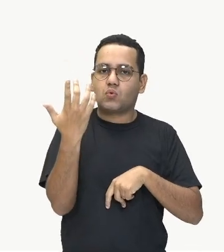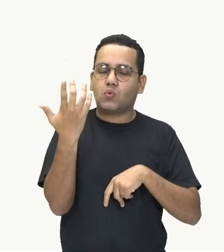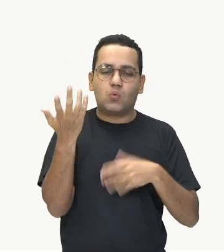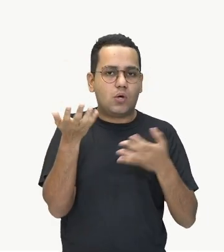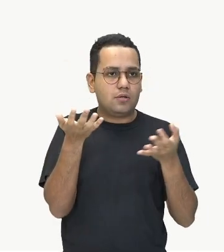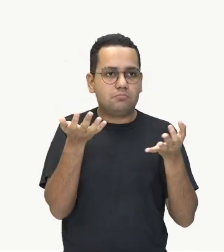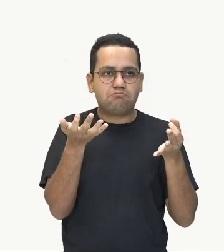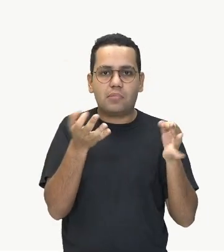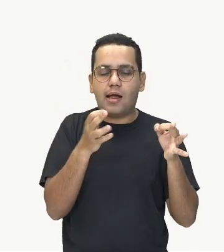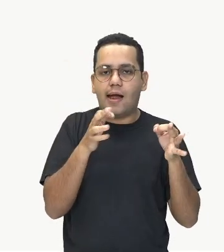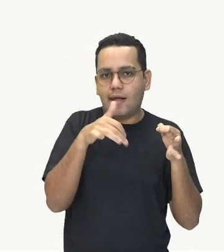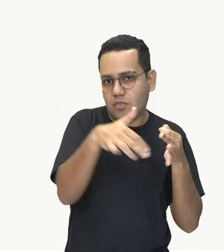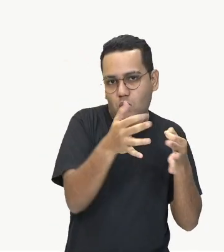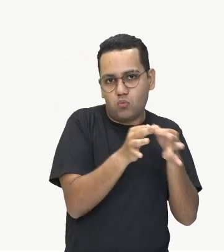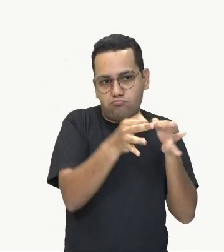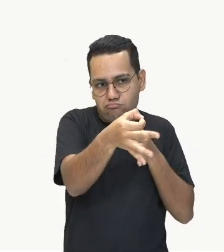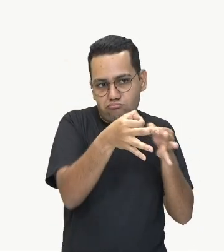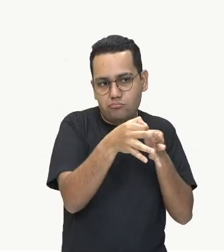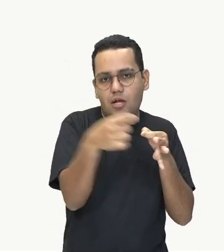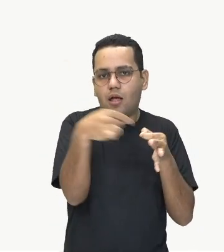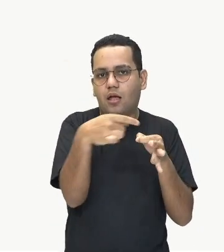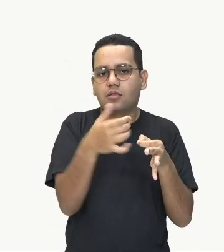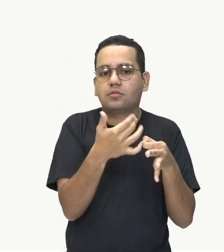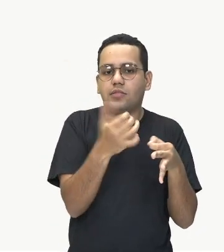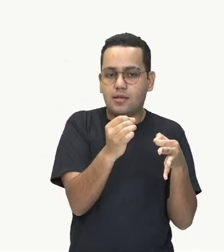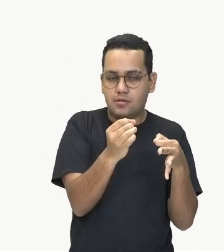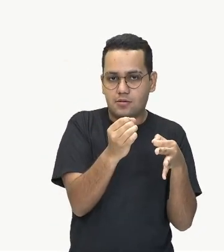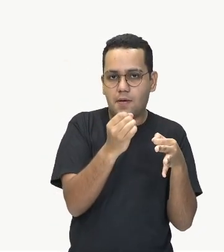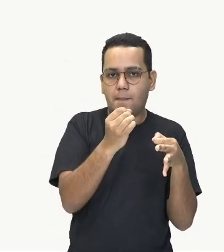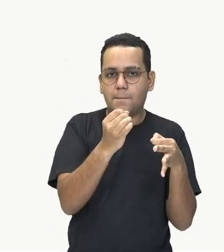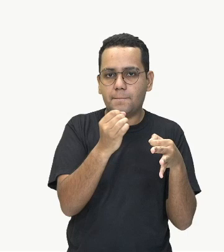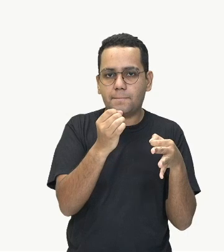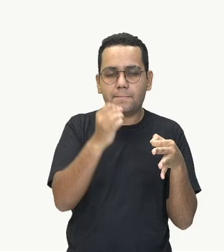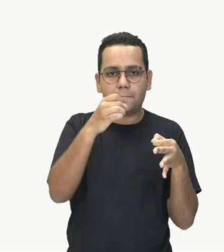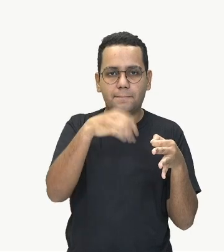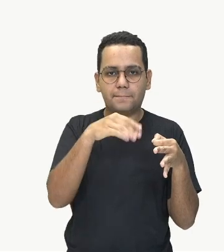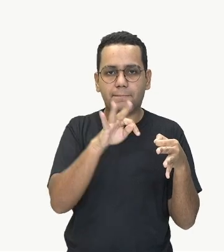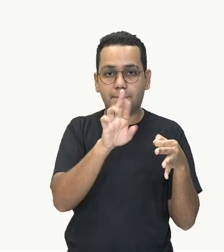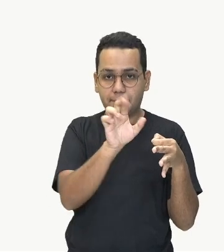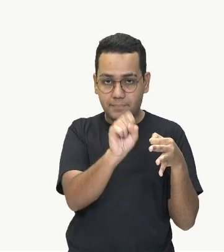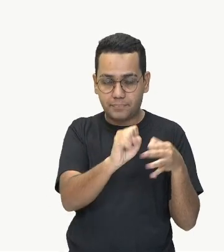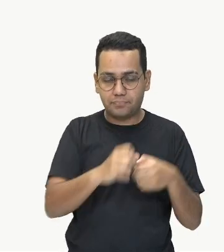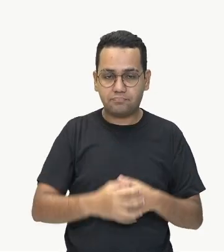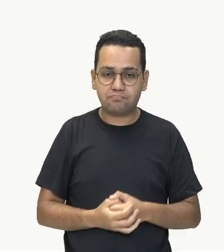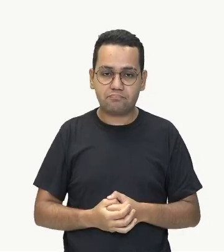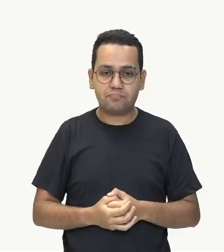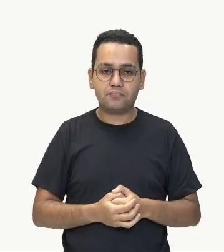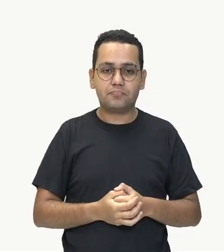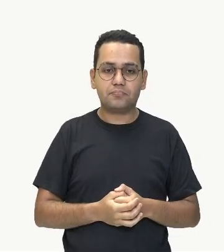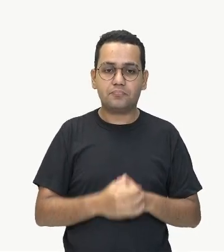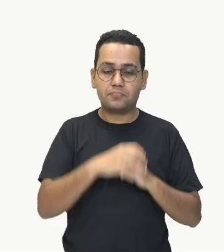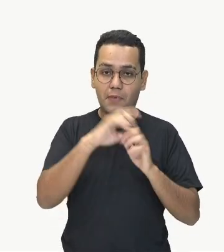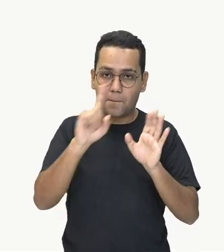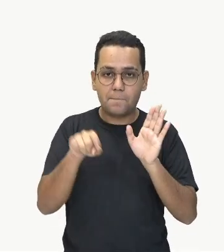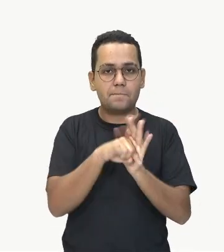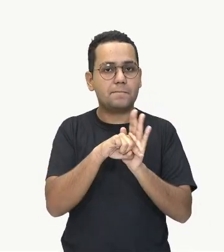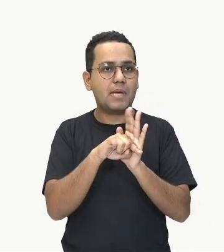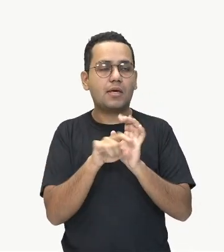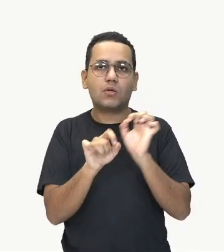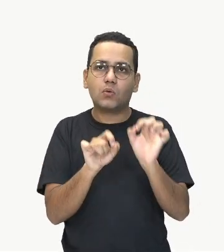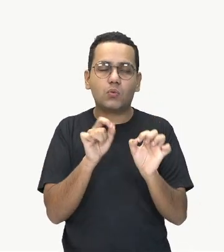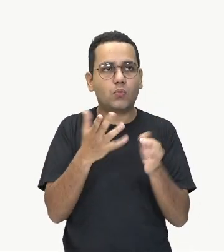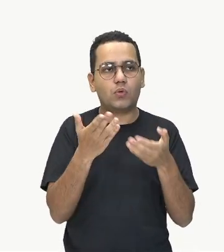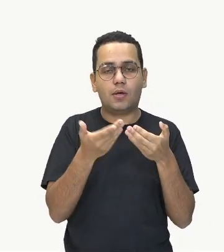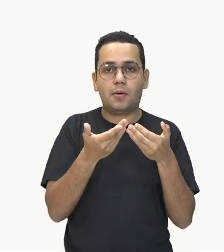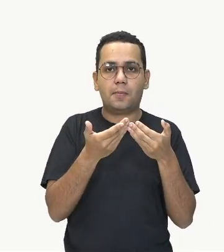o início Então ela iniciou nos 10 m e vou subtrair aqui do tempo do espaço total que ela passou